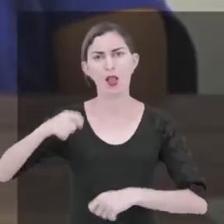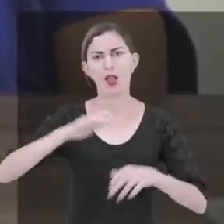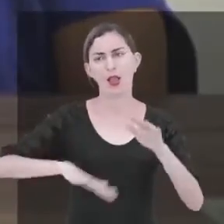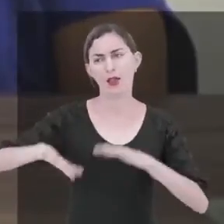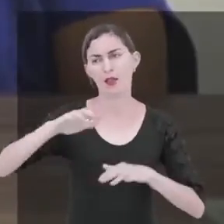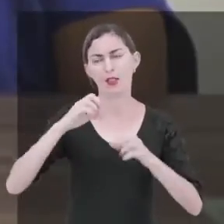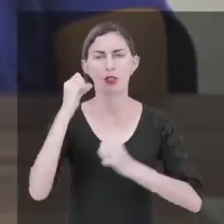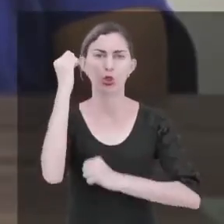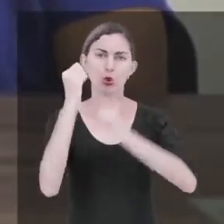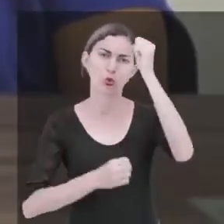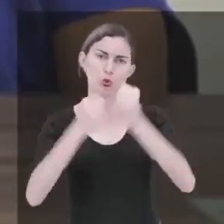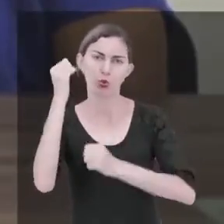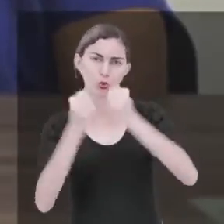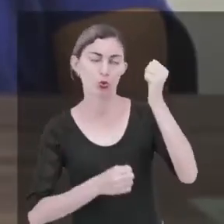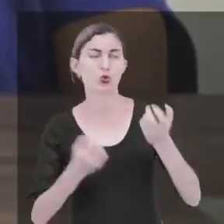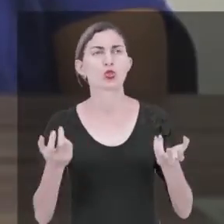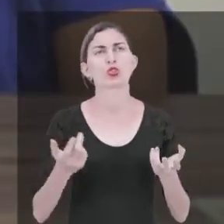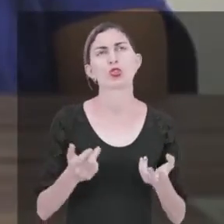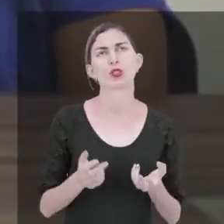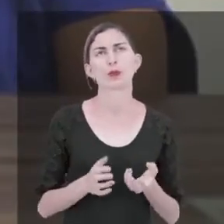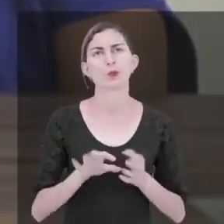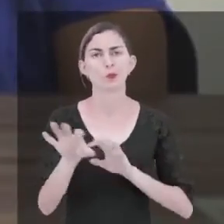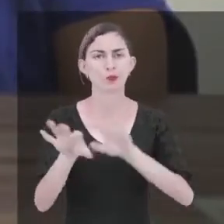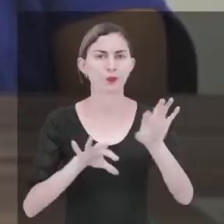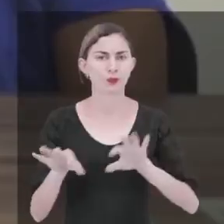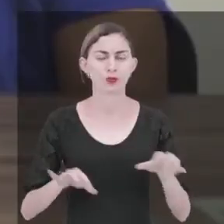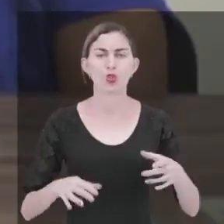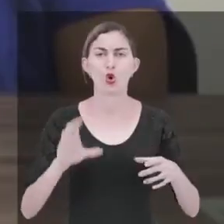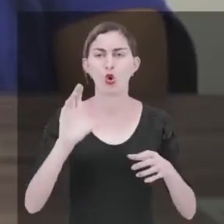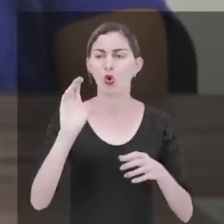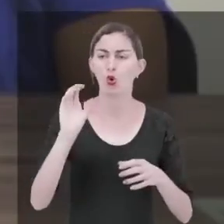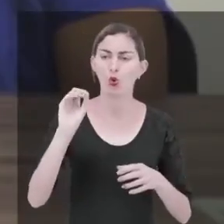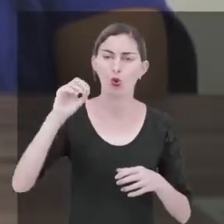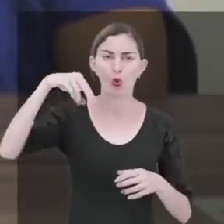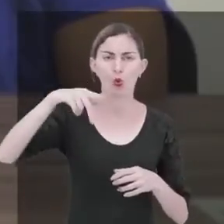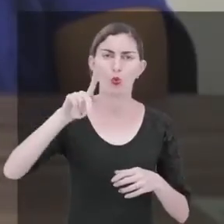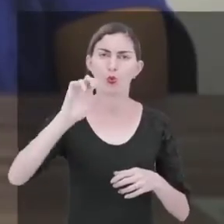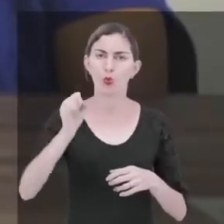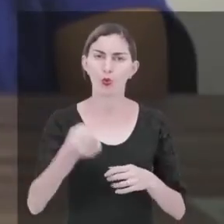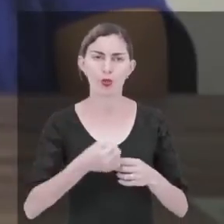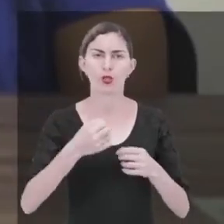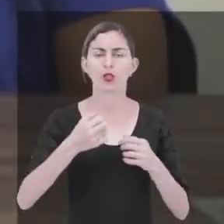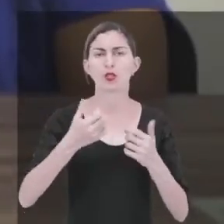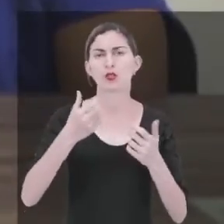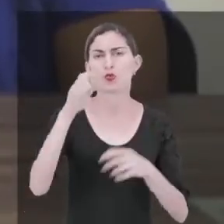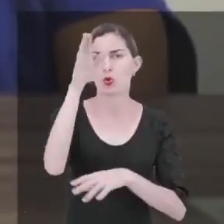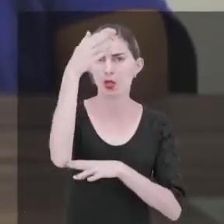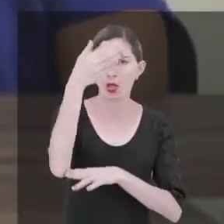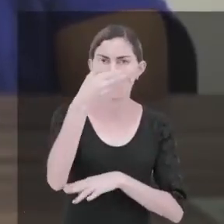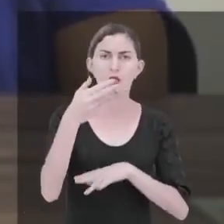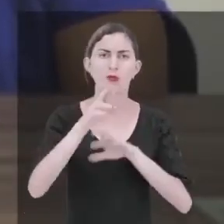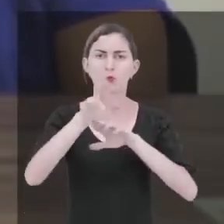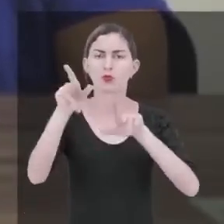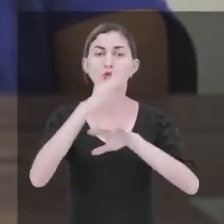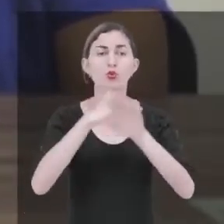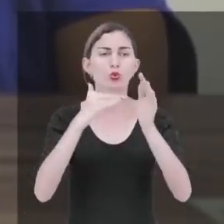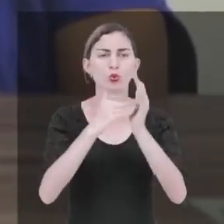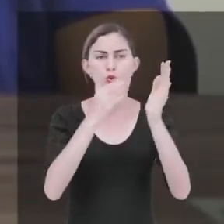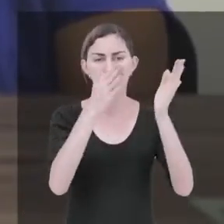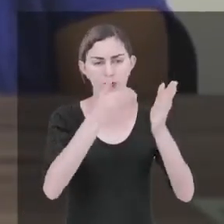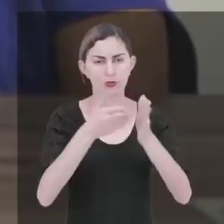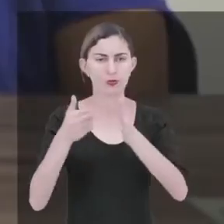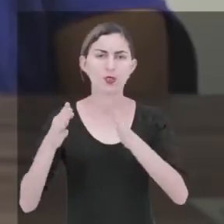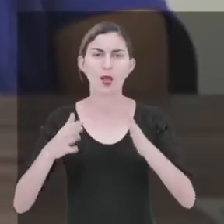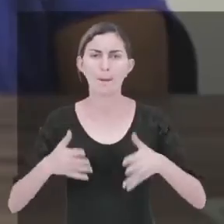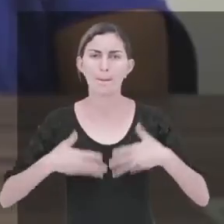de indústria, que vai ser diferente a área de ONGs, a área hoteleira, enfim. Tudo